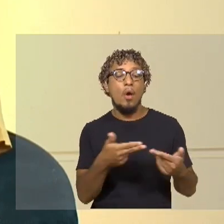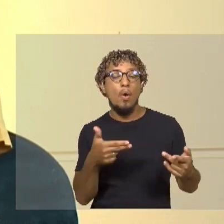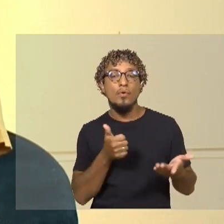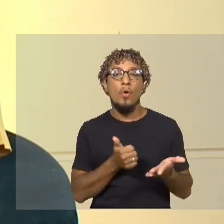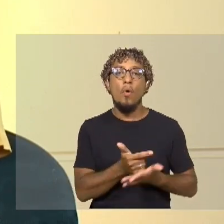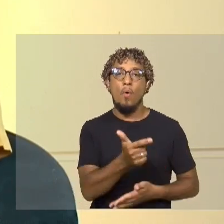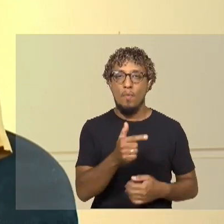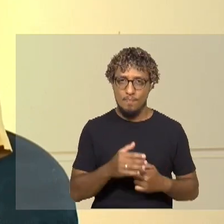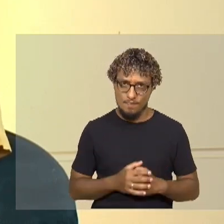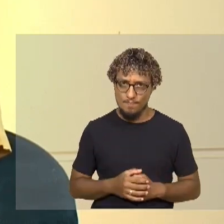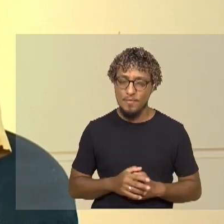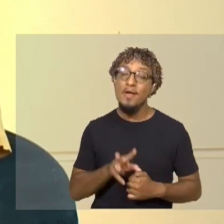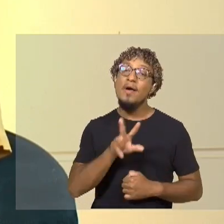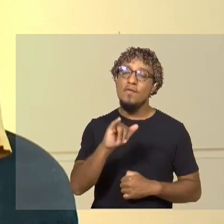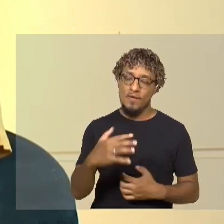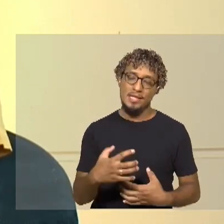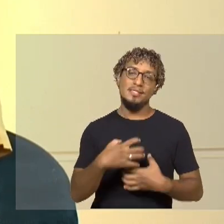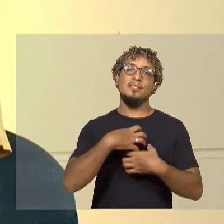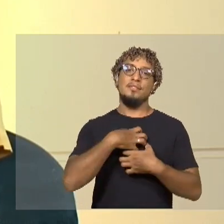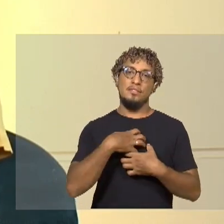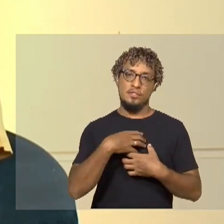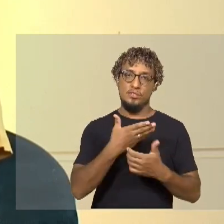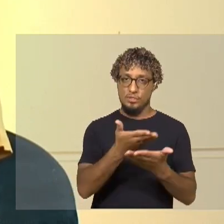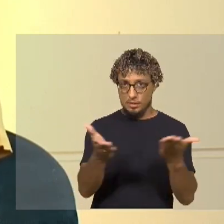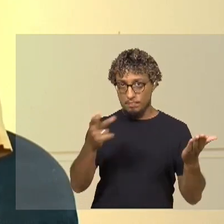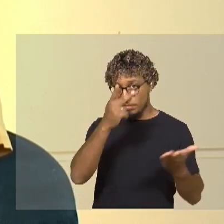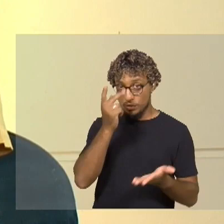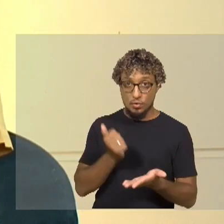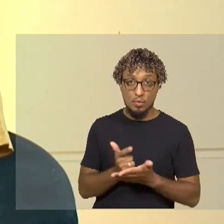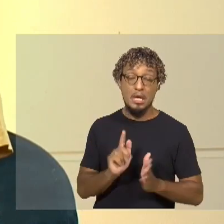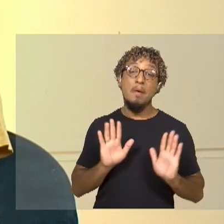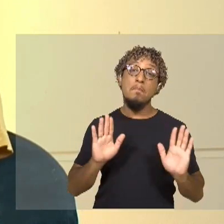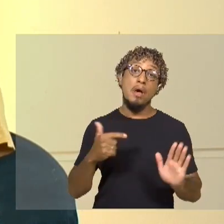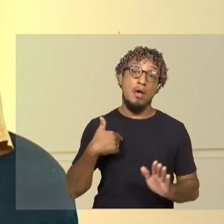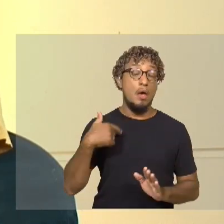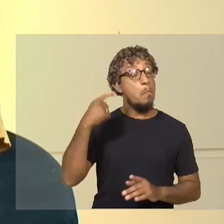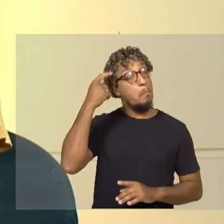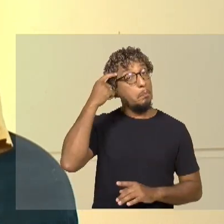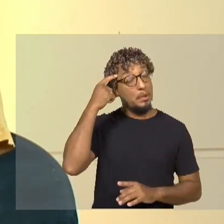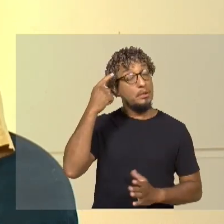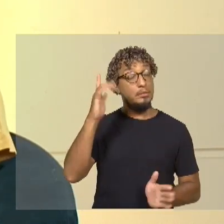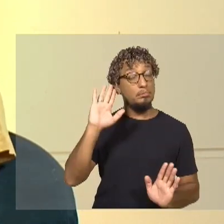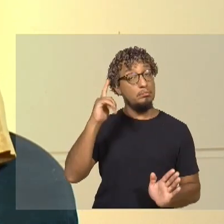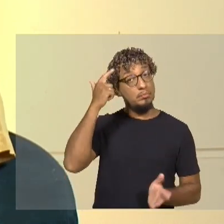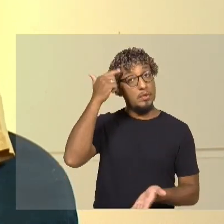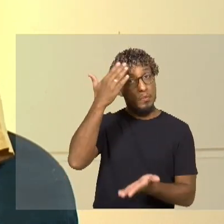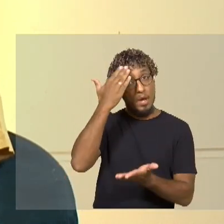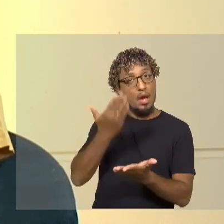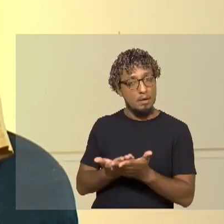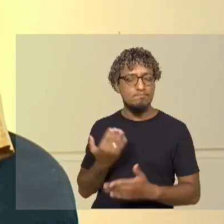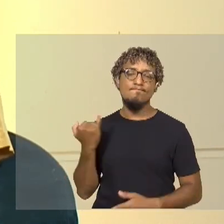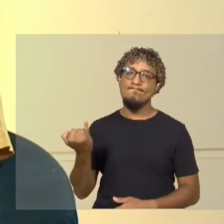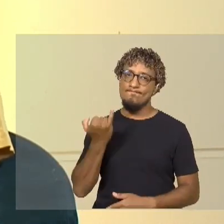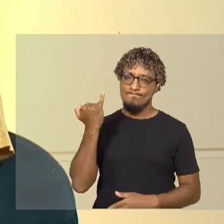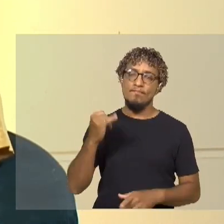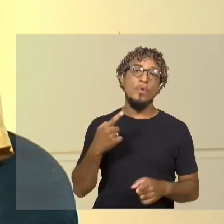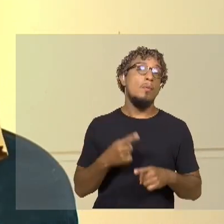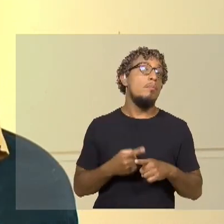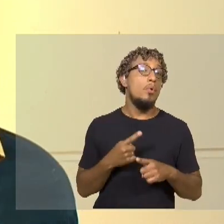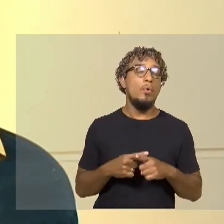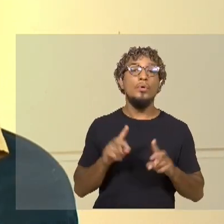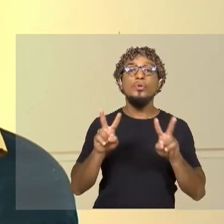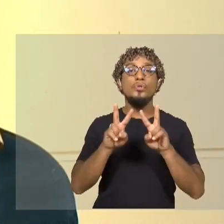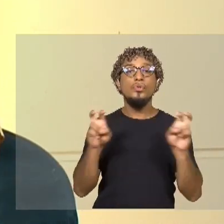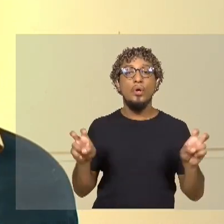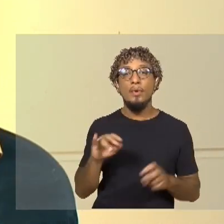né, vai impactar o consumidor final. Agora, eu acredito que é importante isso, inclusive no que diz respeito